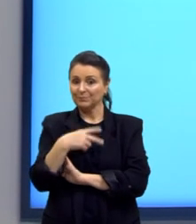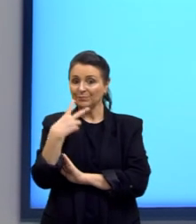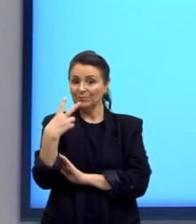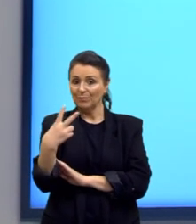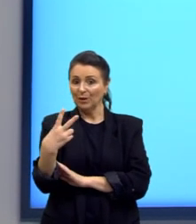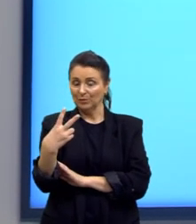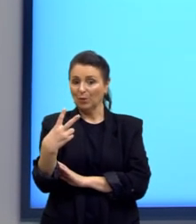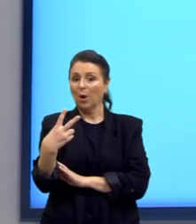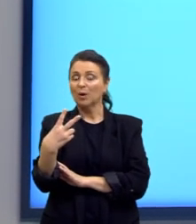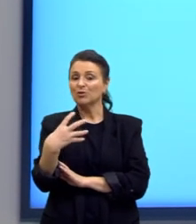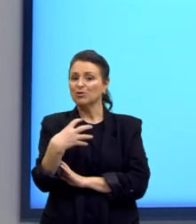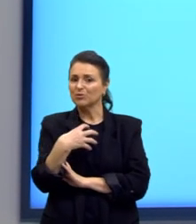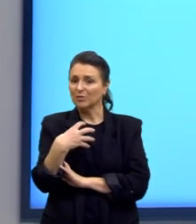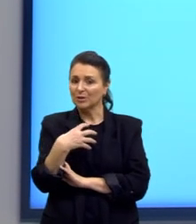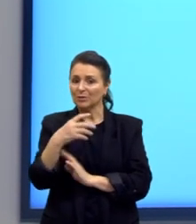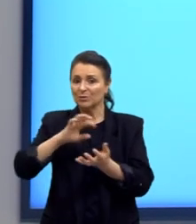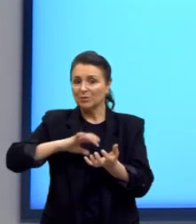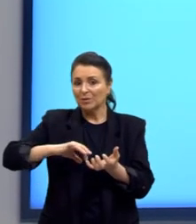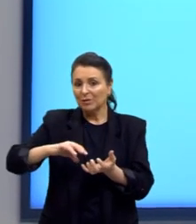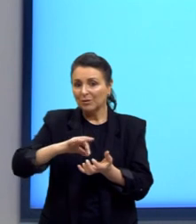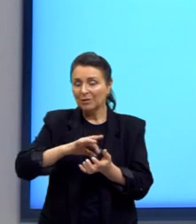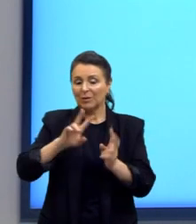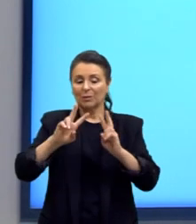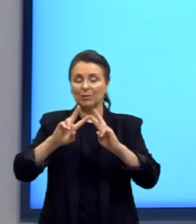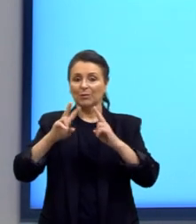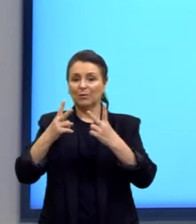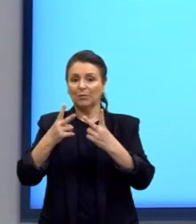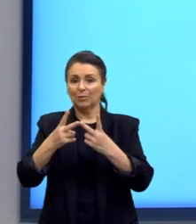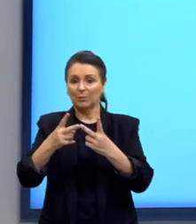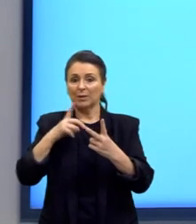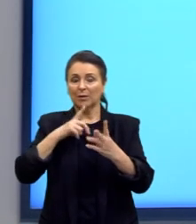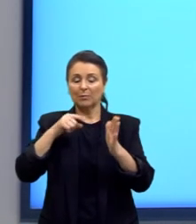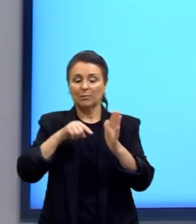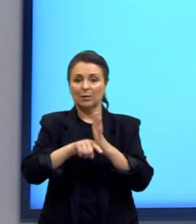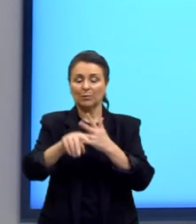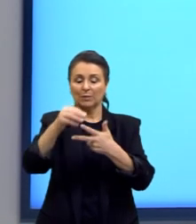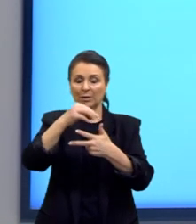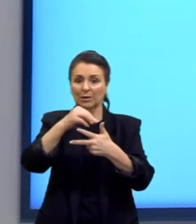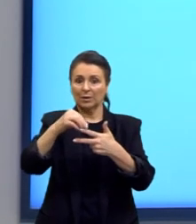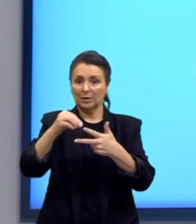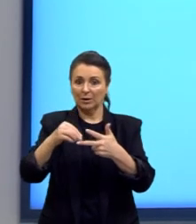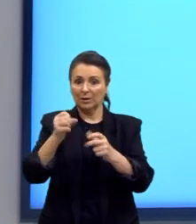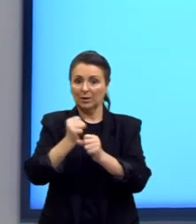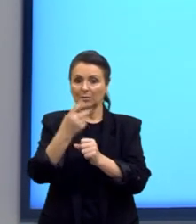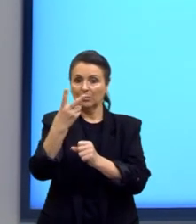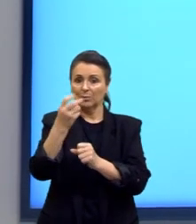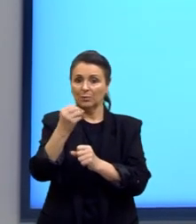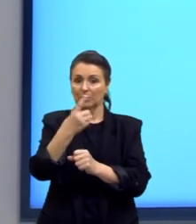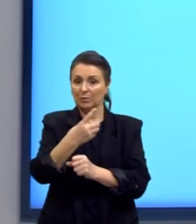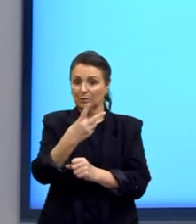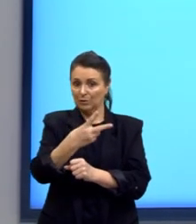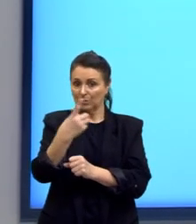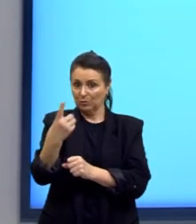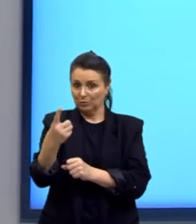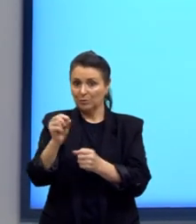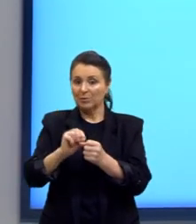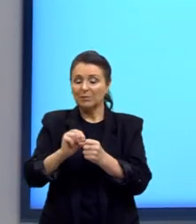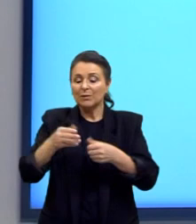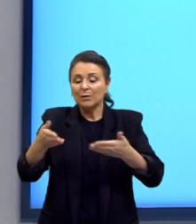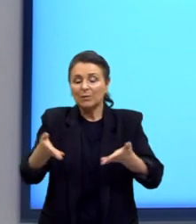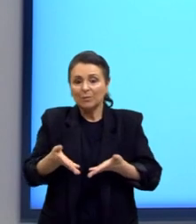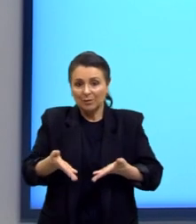formatos aí para calcular o volume eu trouxe uma questão do Enem de 2021 para gente ir praticar juntos na